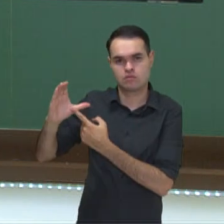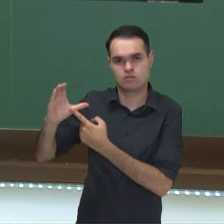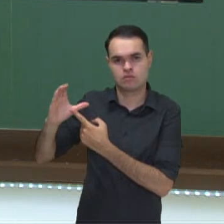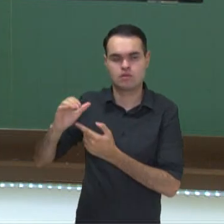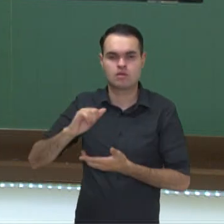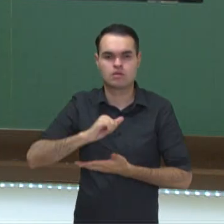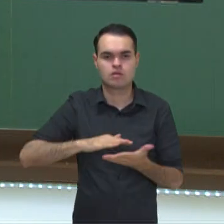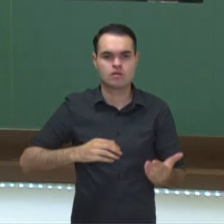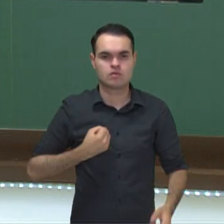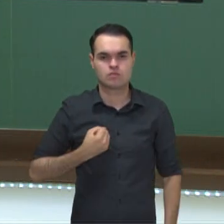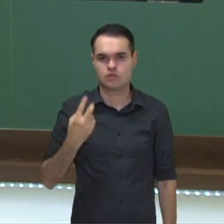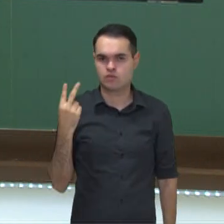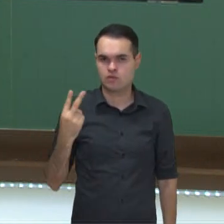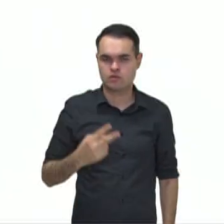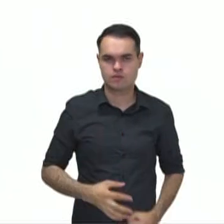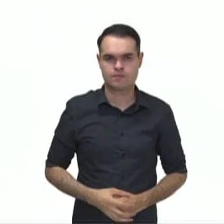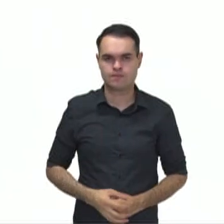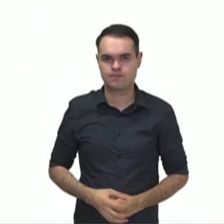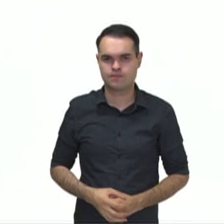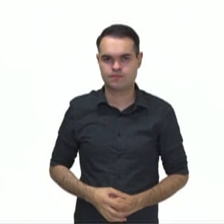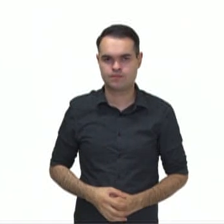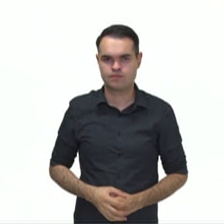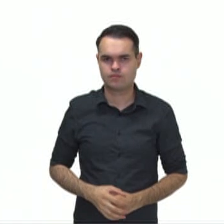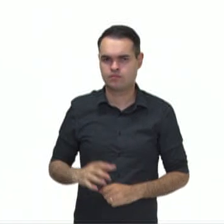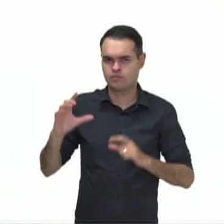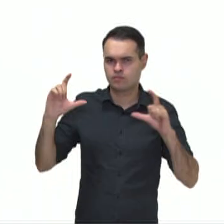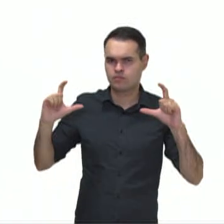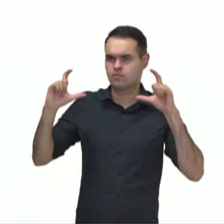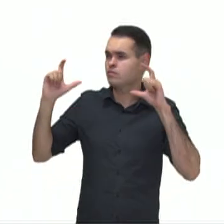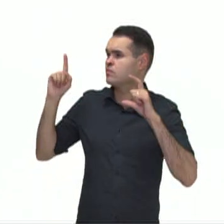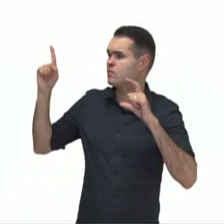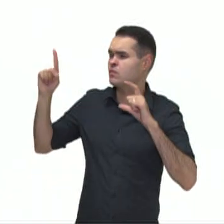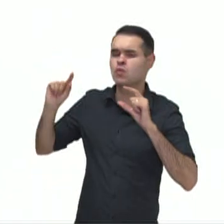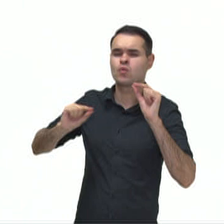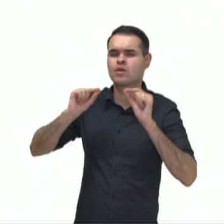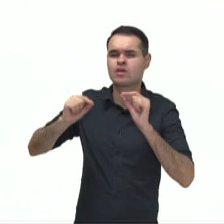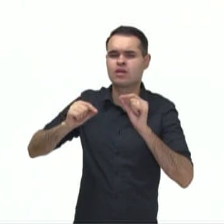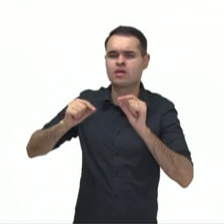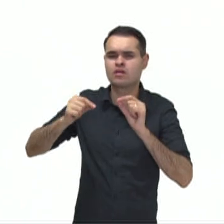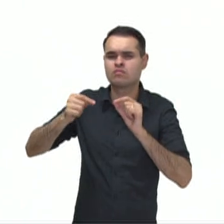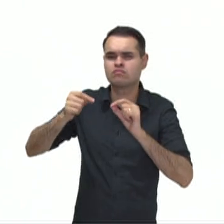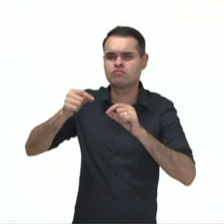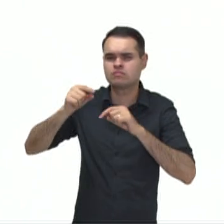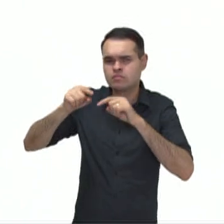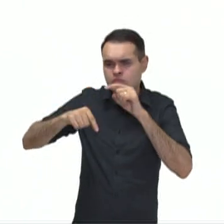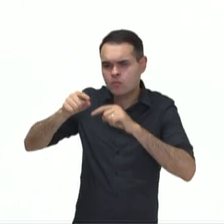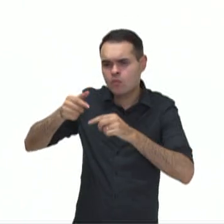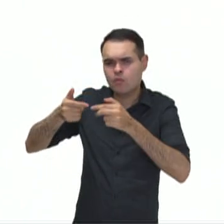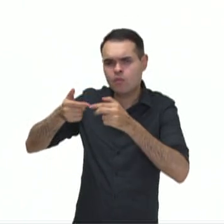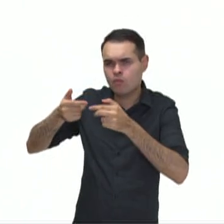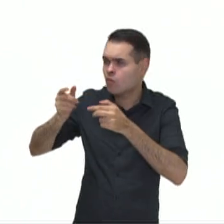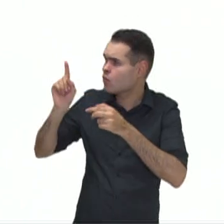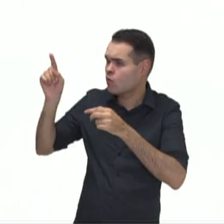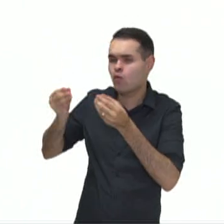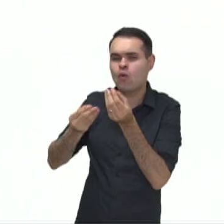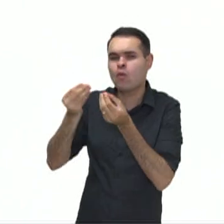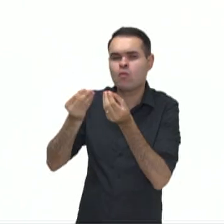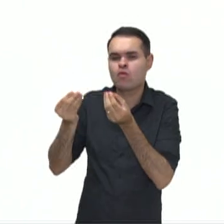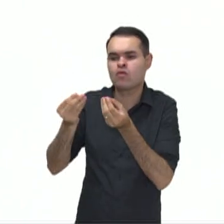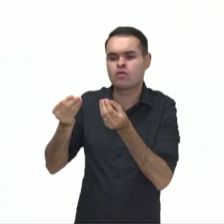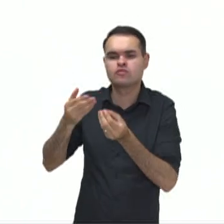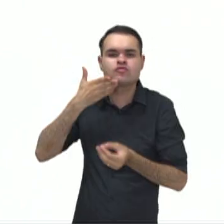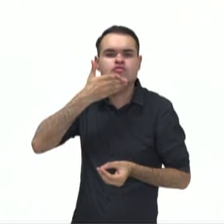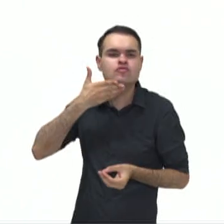Atividade número 2. Nesse trecho, que recurso argumentativo foi usado para a comunicação dos conceitos ao público